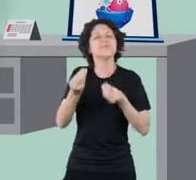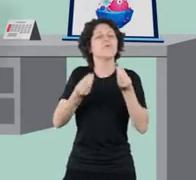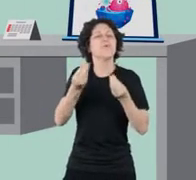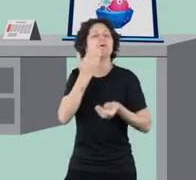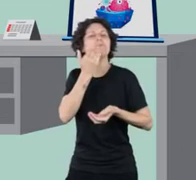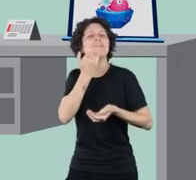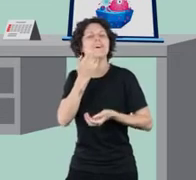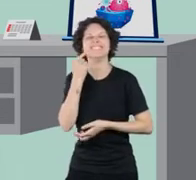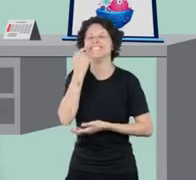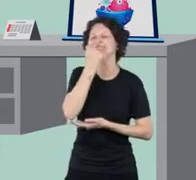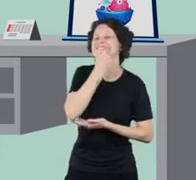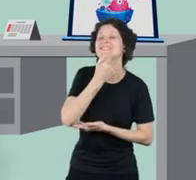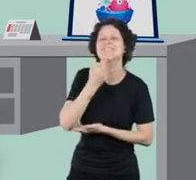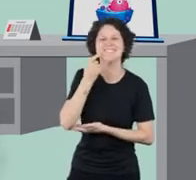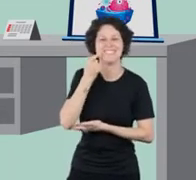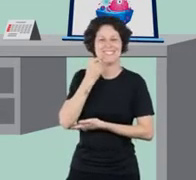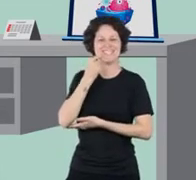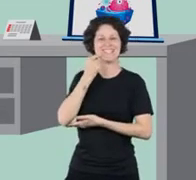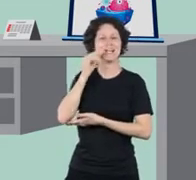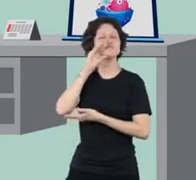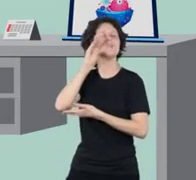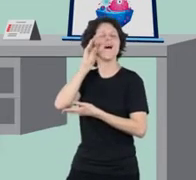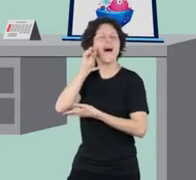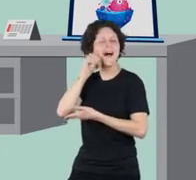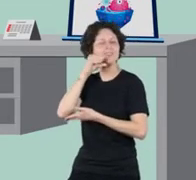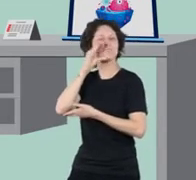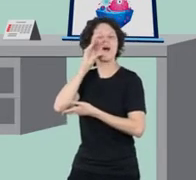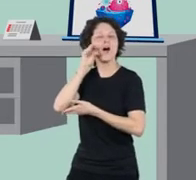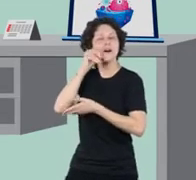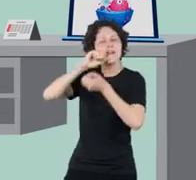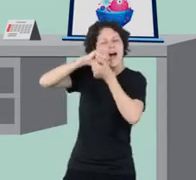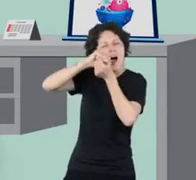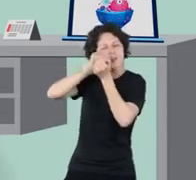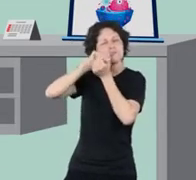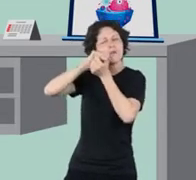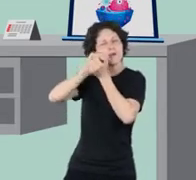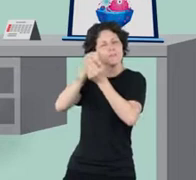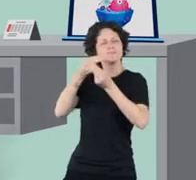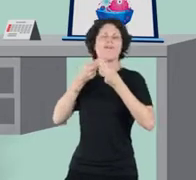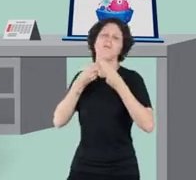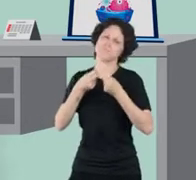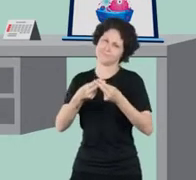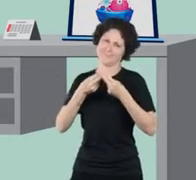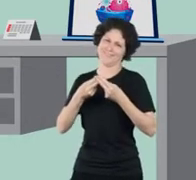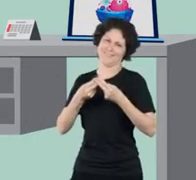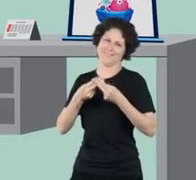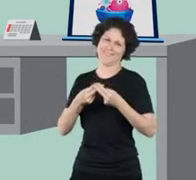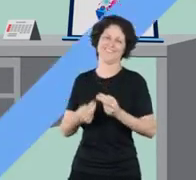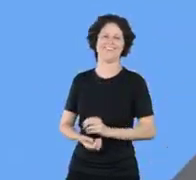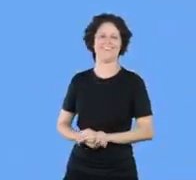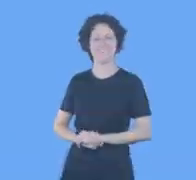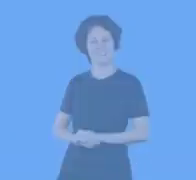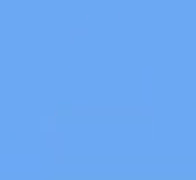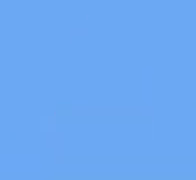sim, a digestão começa pela boca. E para ajudar nesse processo, é muito importante mastigar bastante os alimentos e comer com